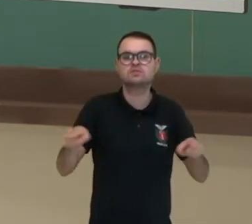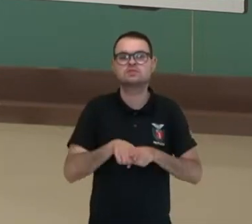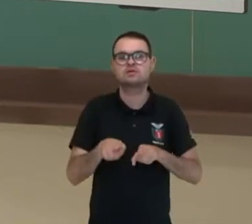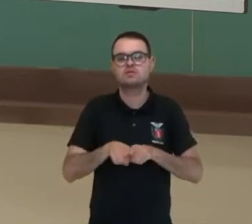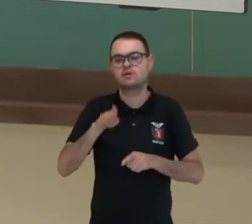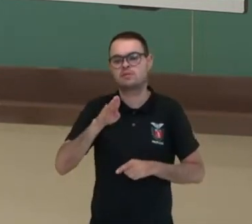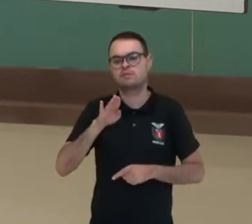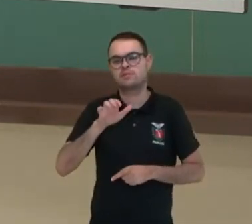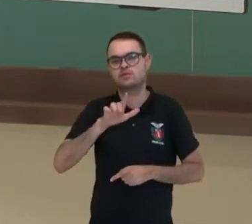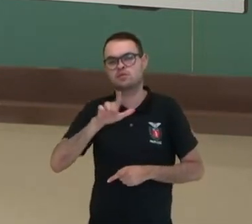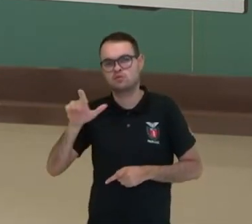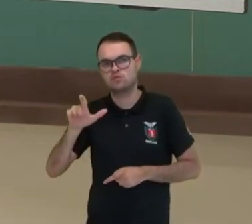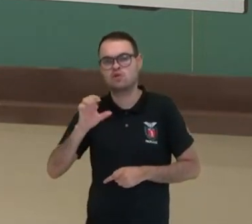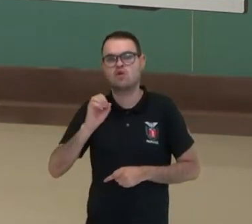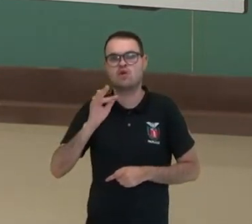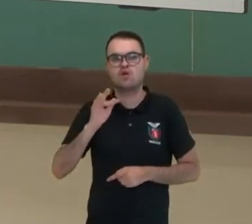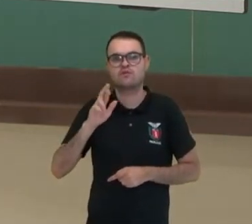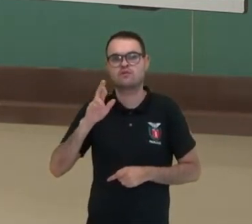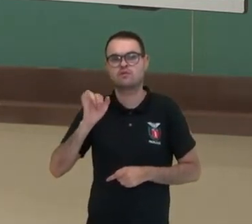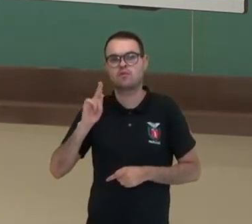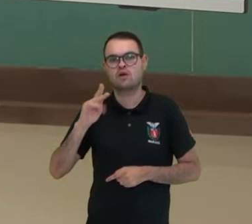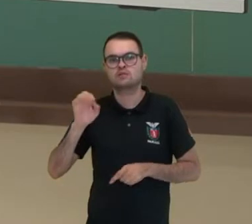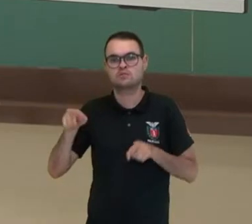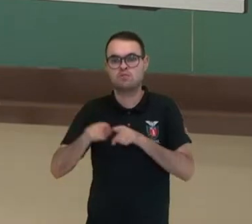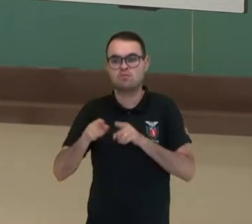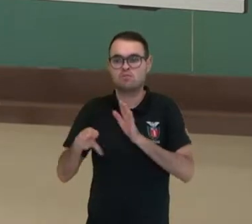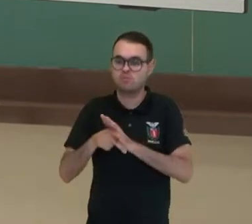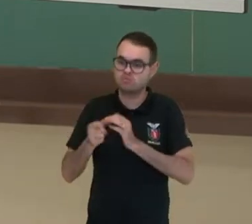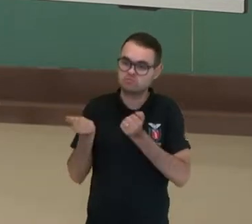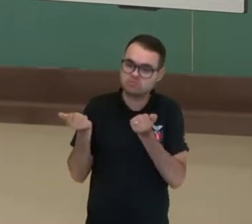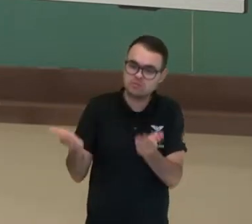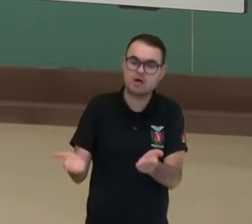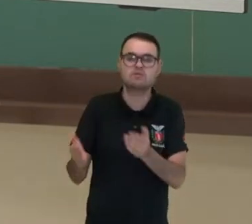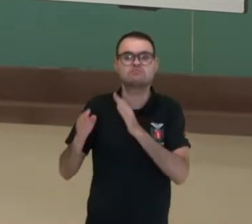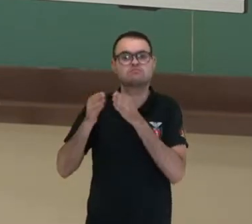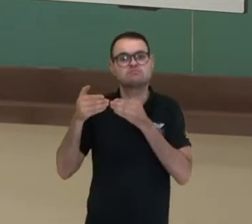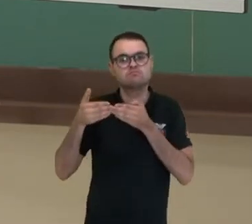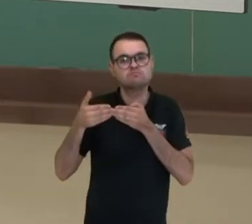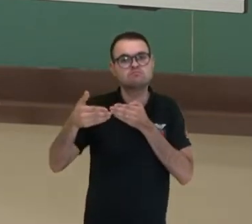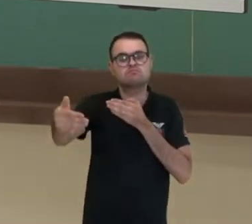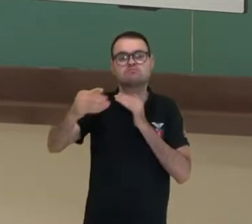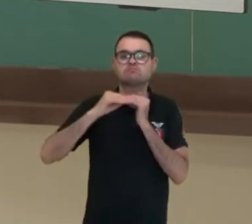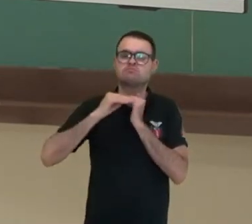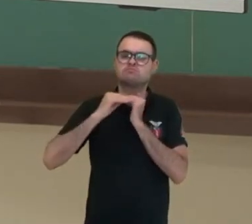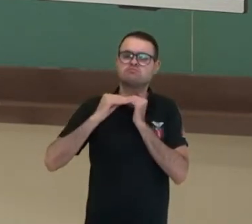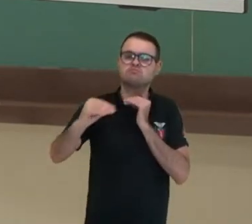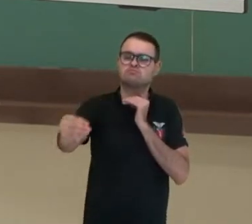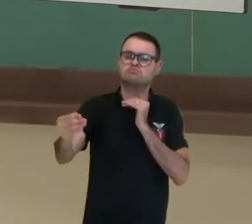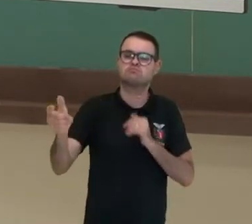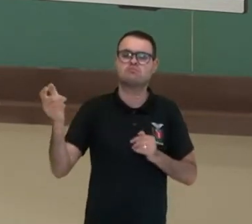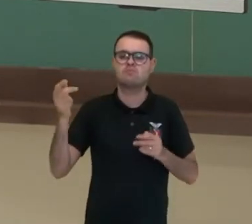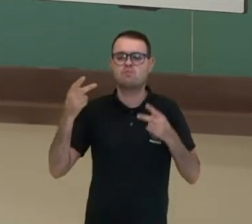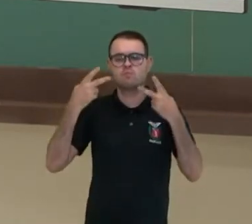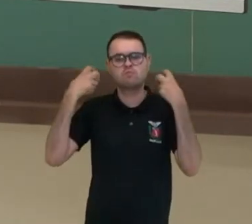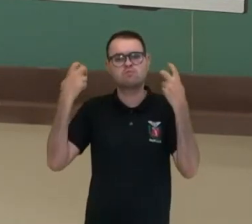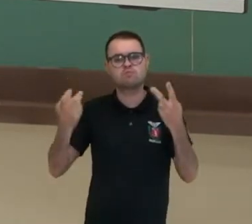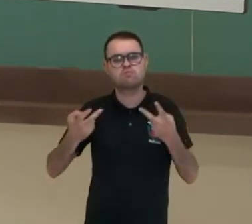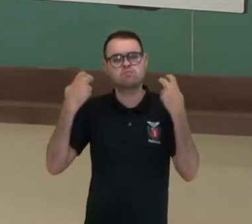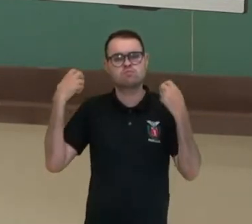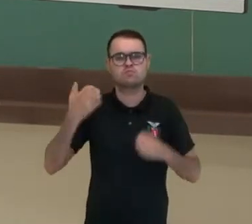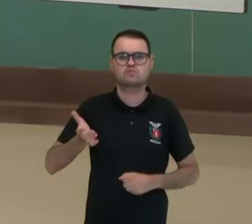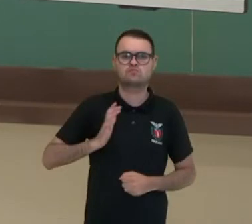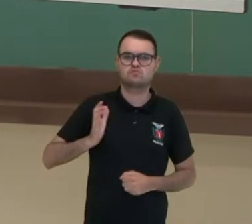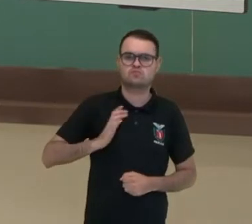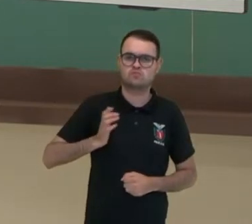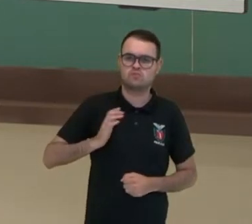declarava que a finalidade do governo era dar estabilidade para o enriquecimento dos cidadãos do